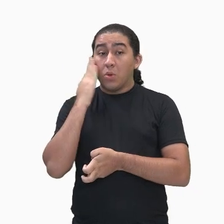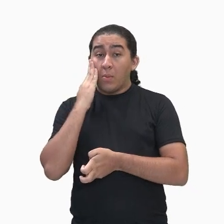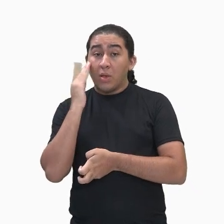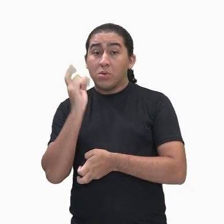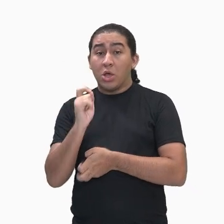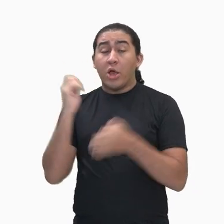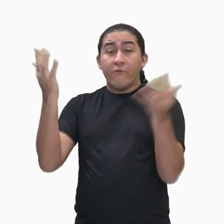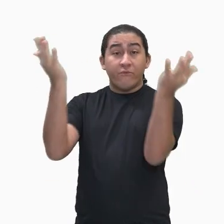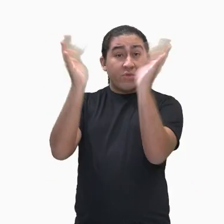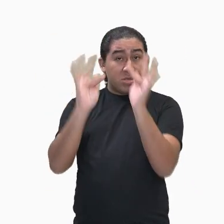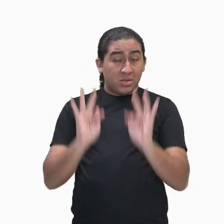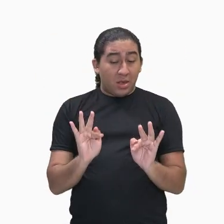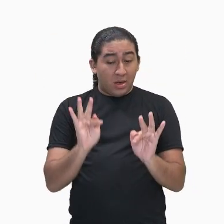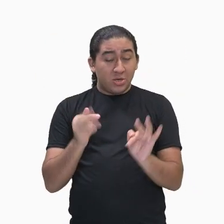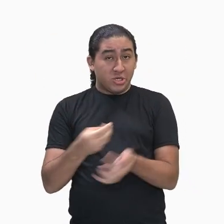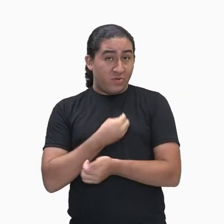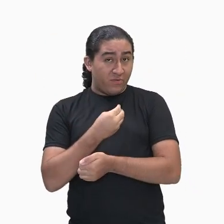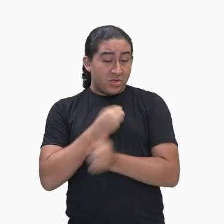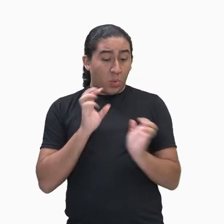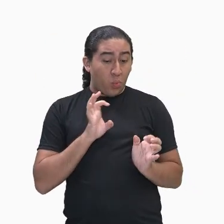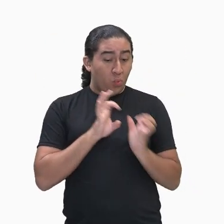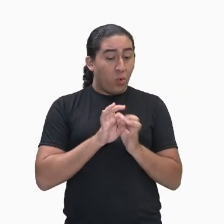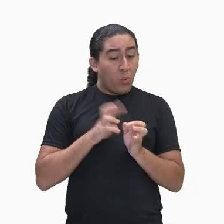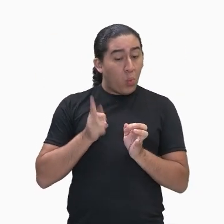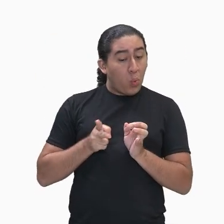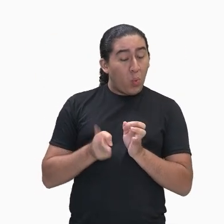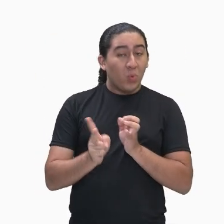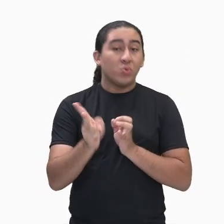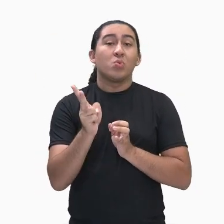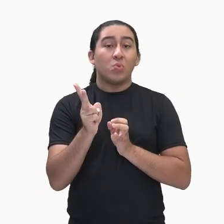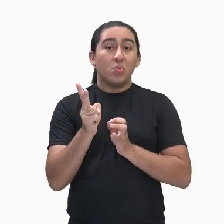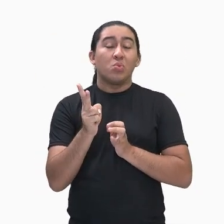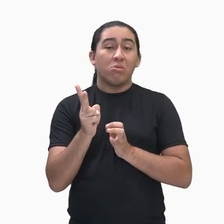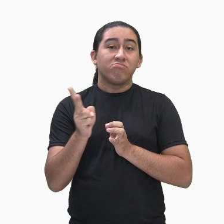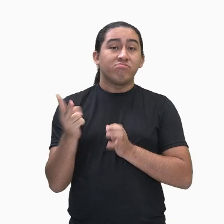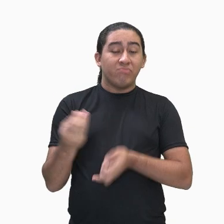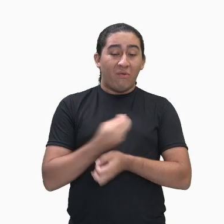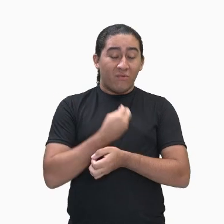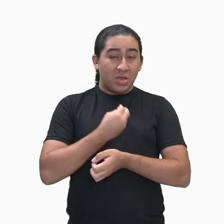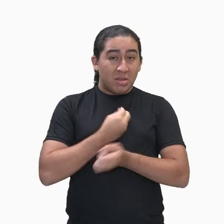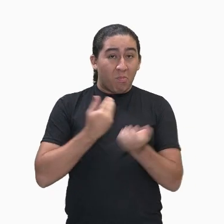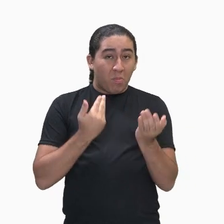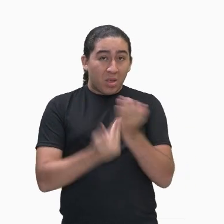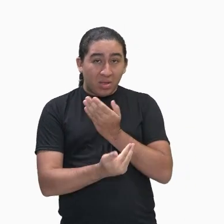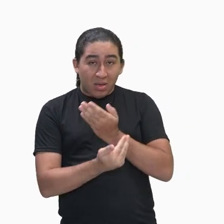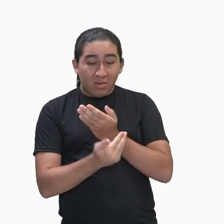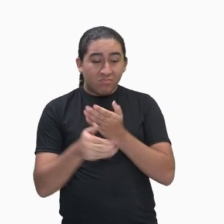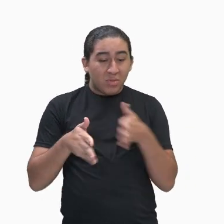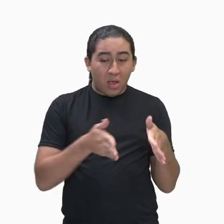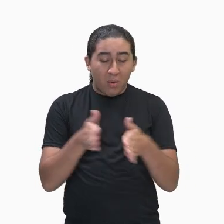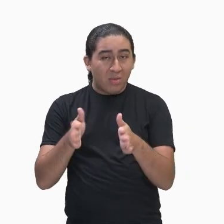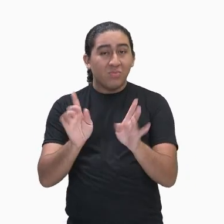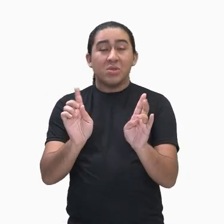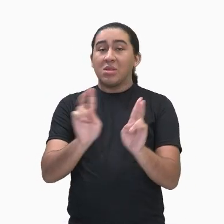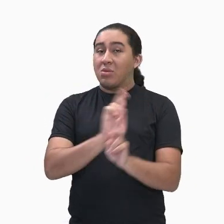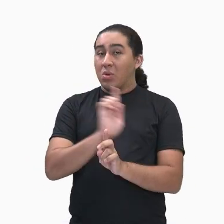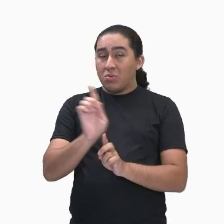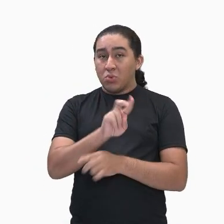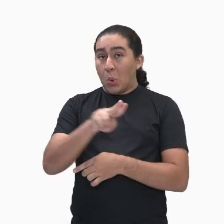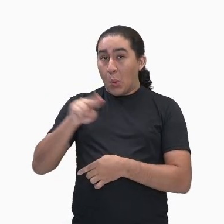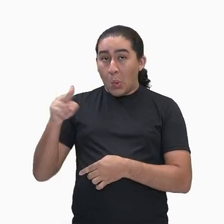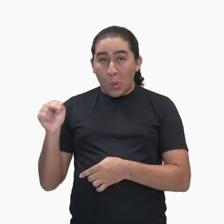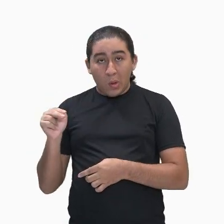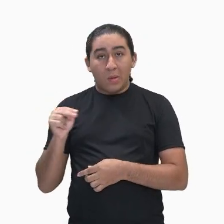aquela alegria ainda está comigo e que a minha ternura não ficou na estrada, não ficou no tempo presa